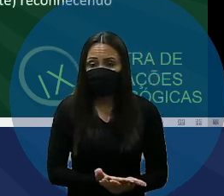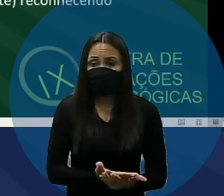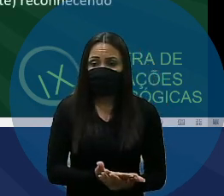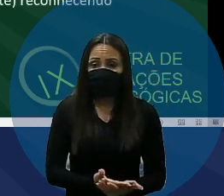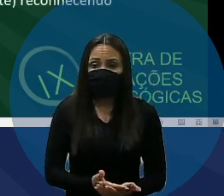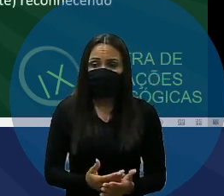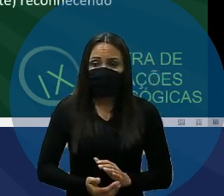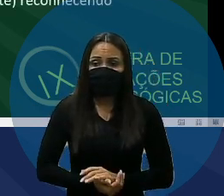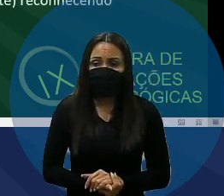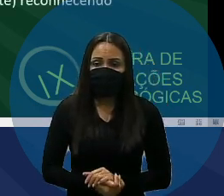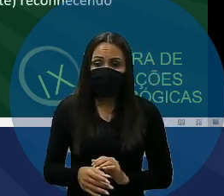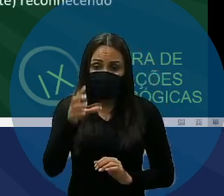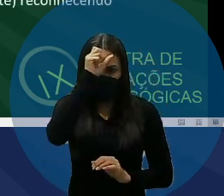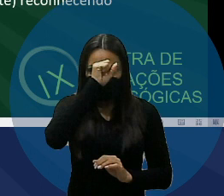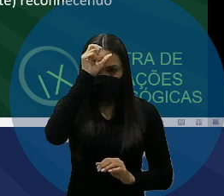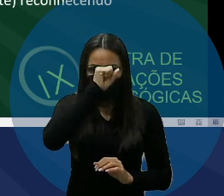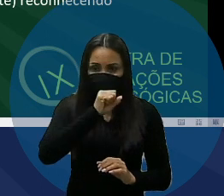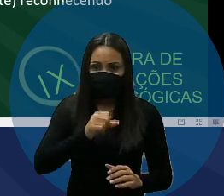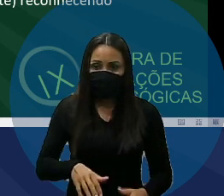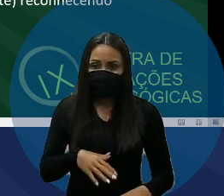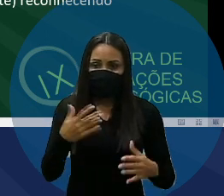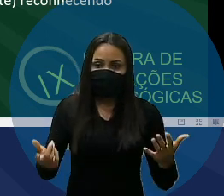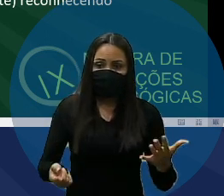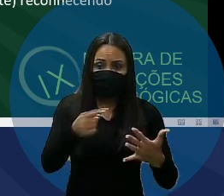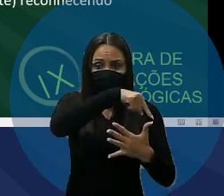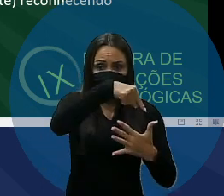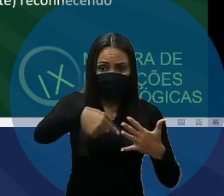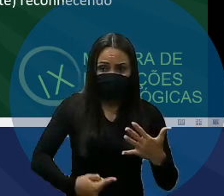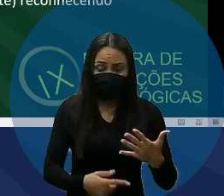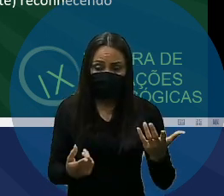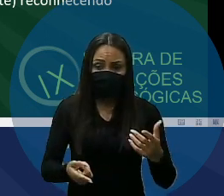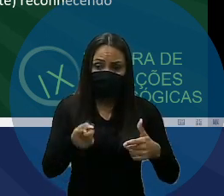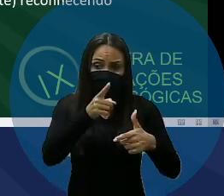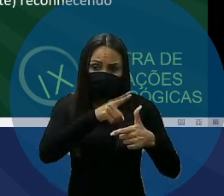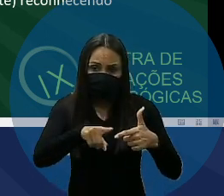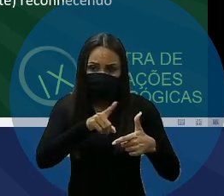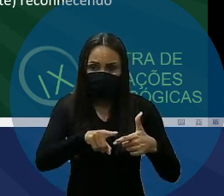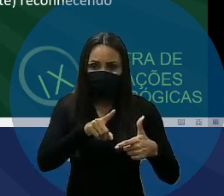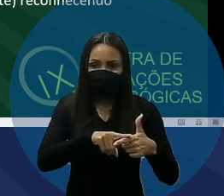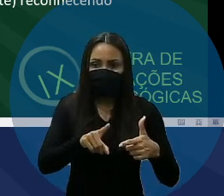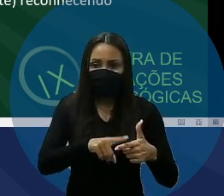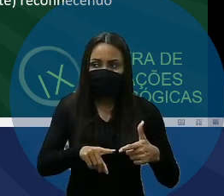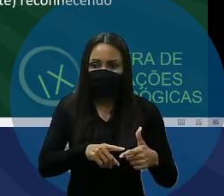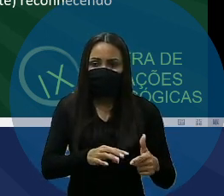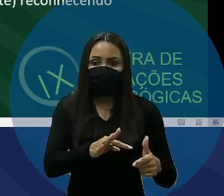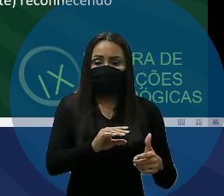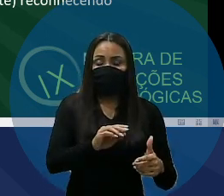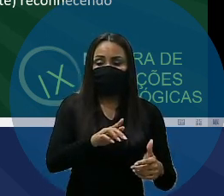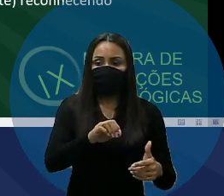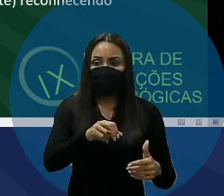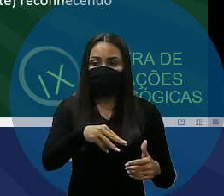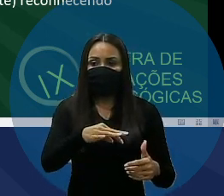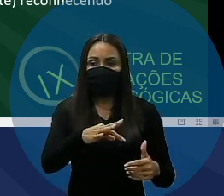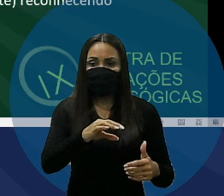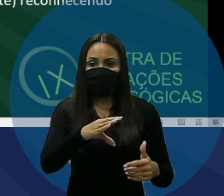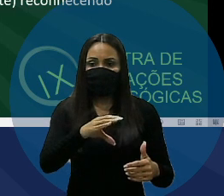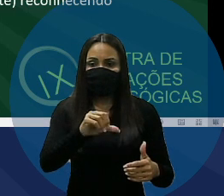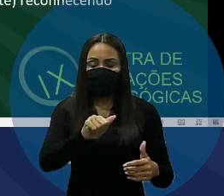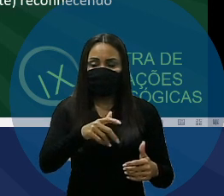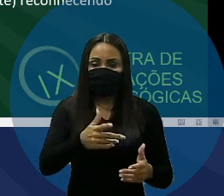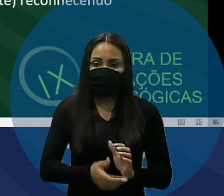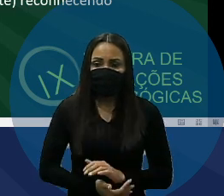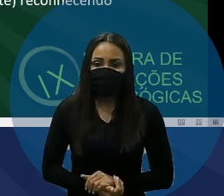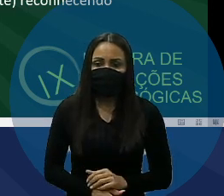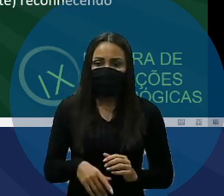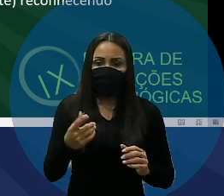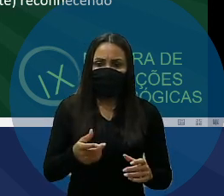aprendizagem, que a gente colocou os D5, resolver problemas que envolvam razão trigonométrica, né, seno, cosseno, tangente, e identificar